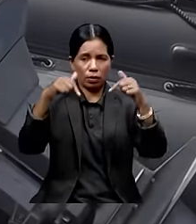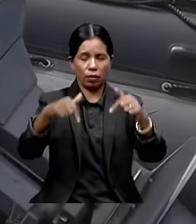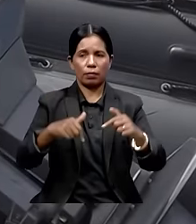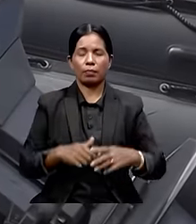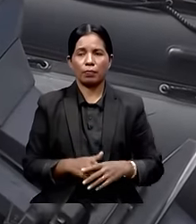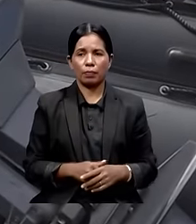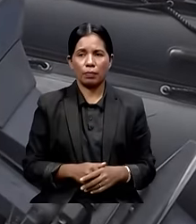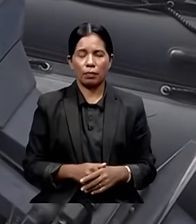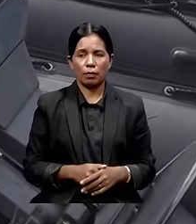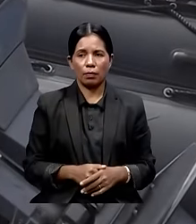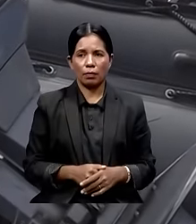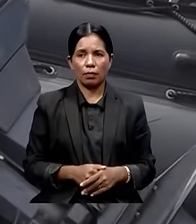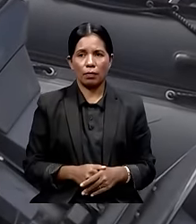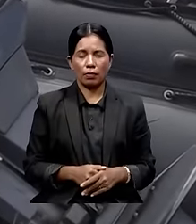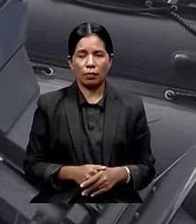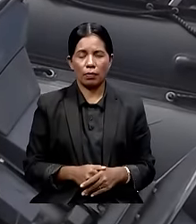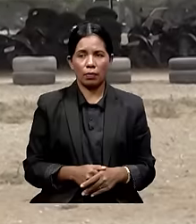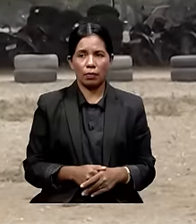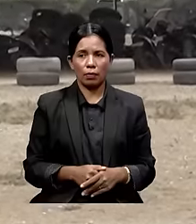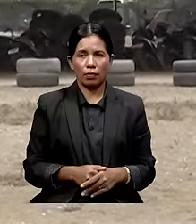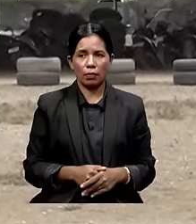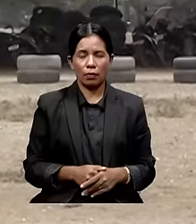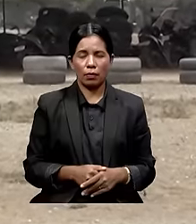Peregrino Sira, hodia. Desde soldado,